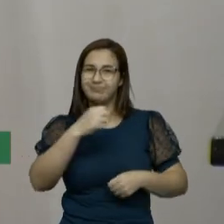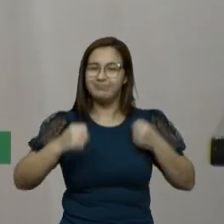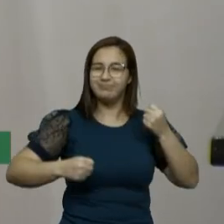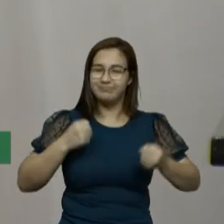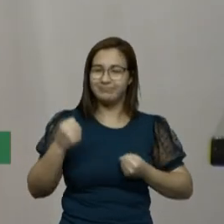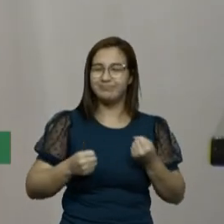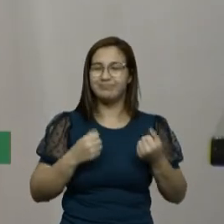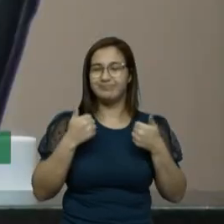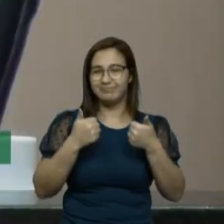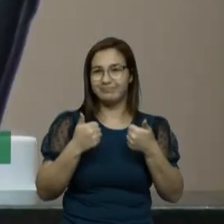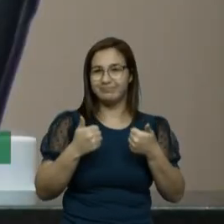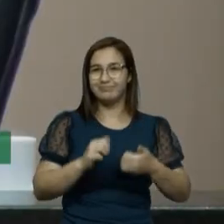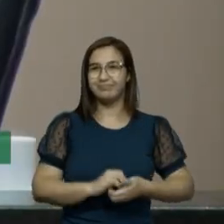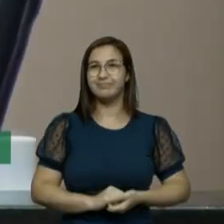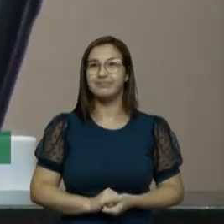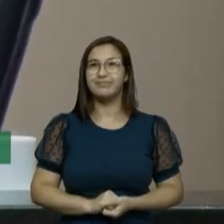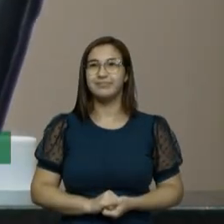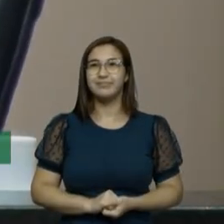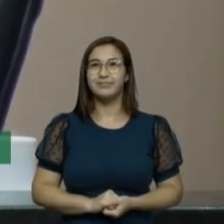pessoas.